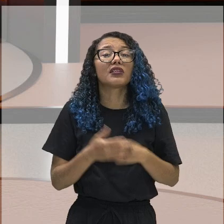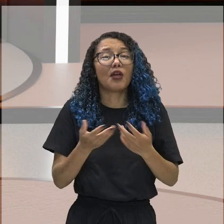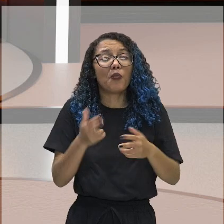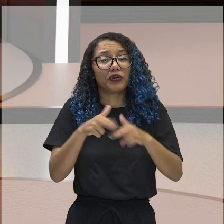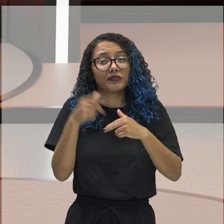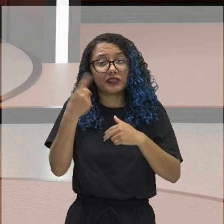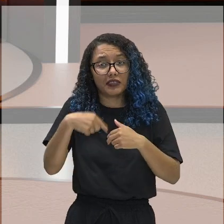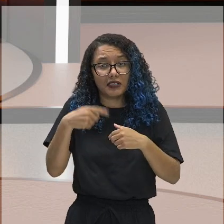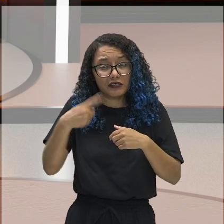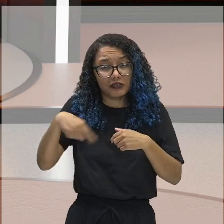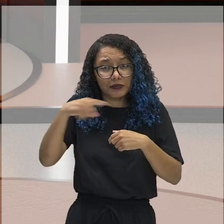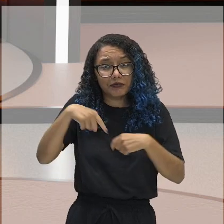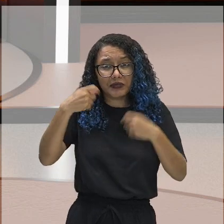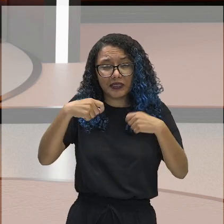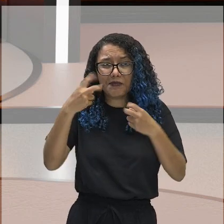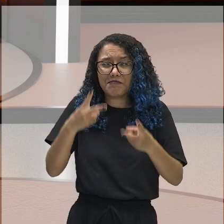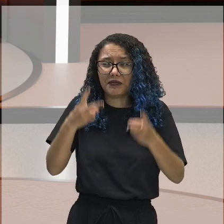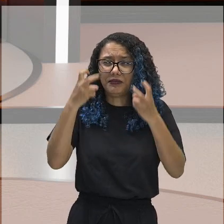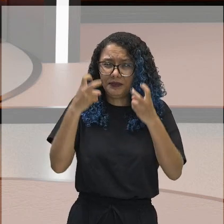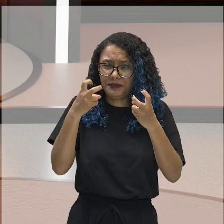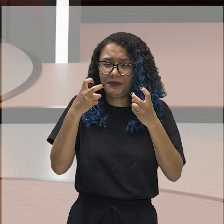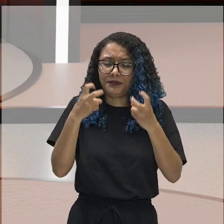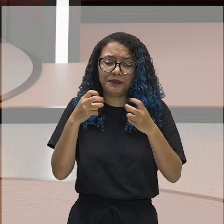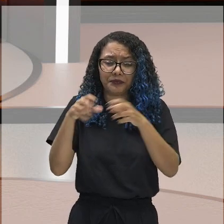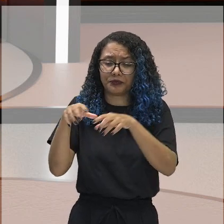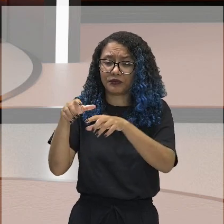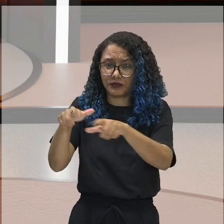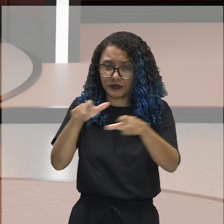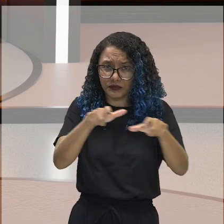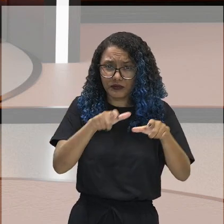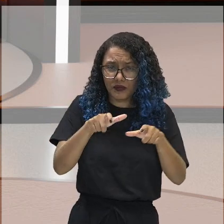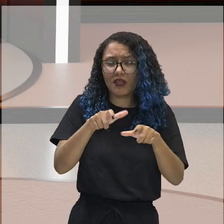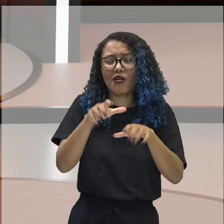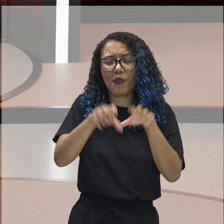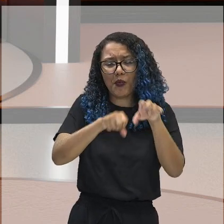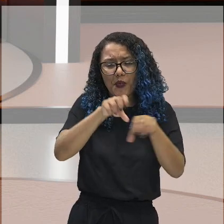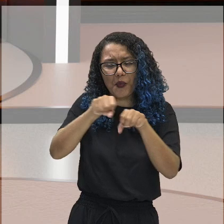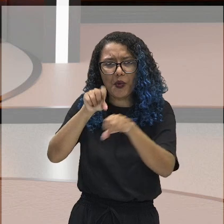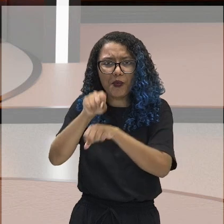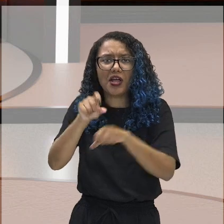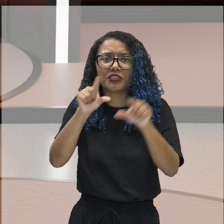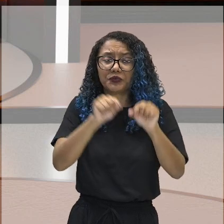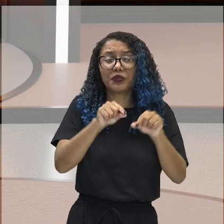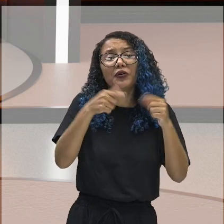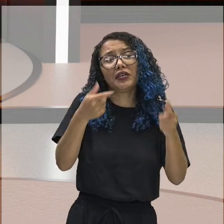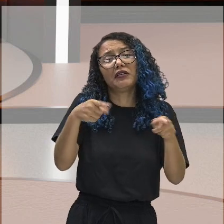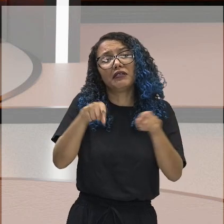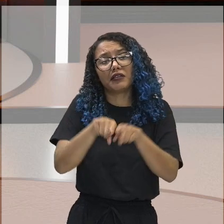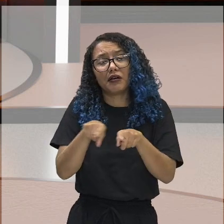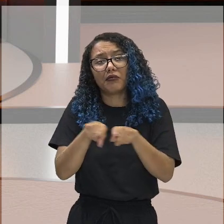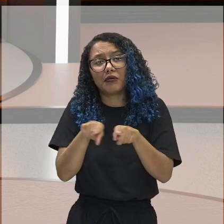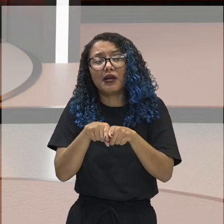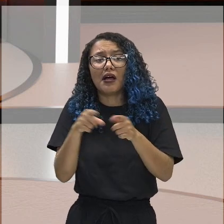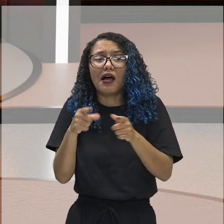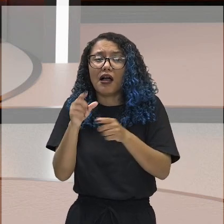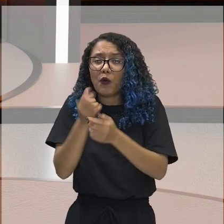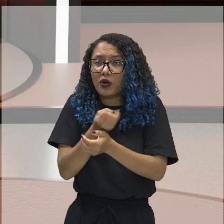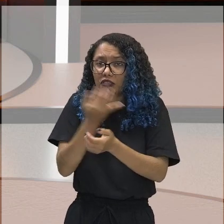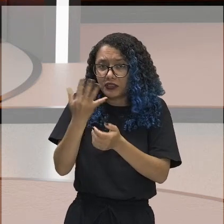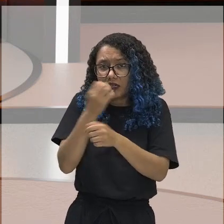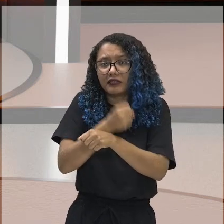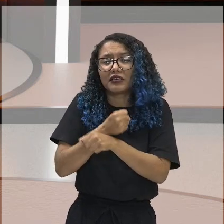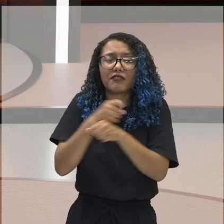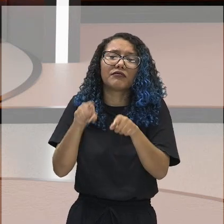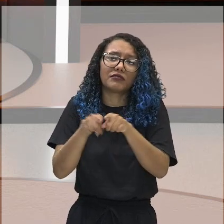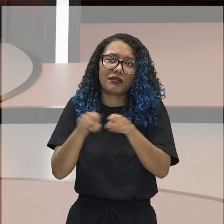perceber que essa diminuição das conquistas territoriais, ela acaba também diminuindo o quê? O número, então, de escravos. Vamos